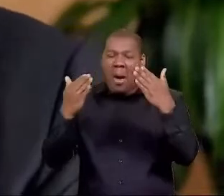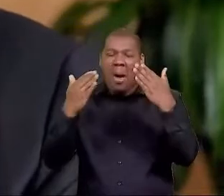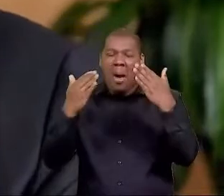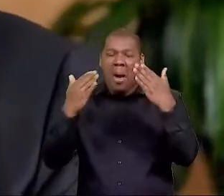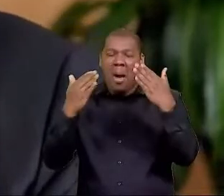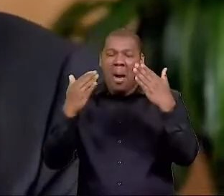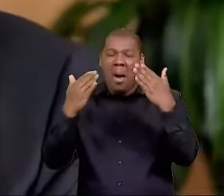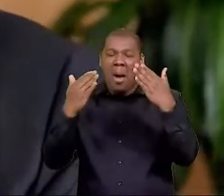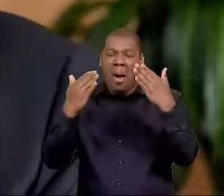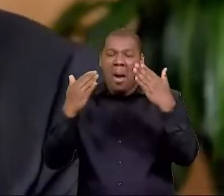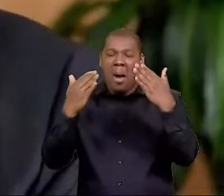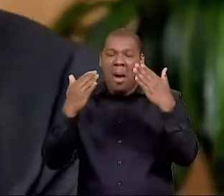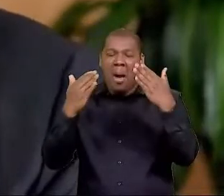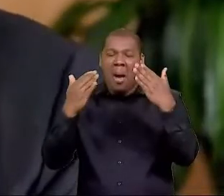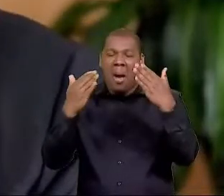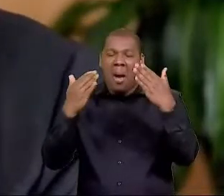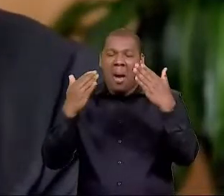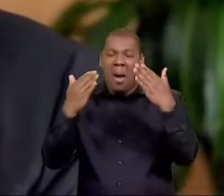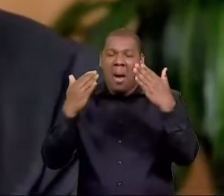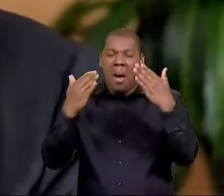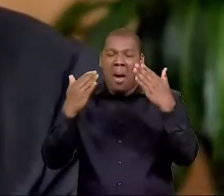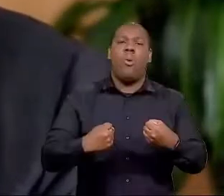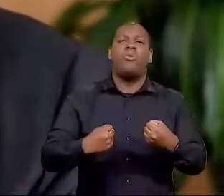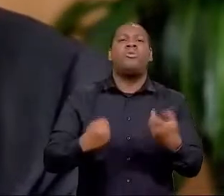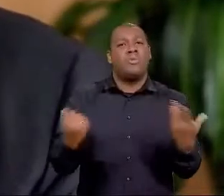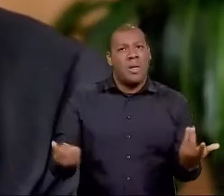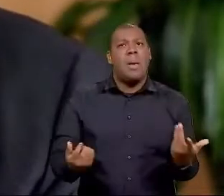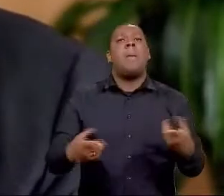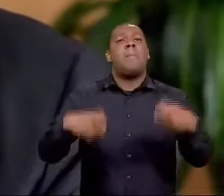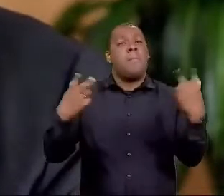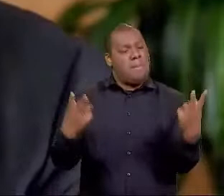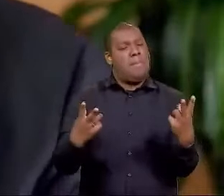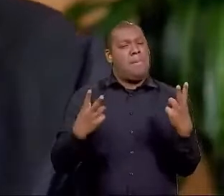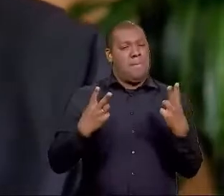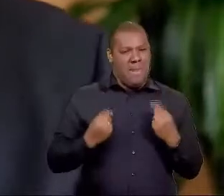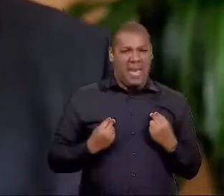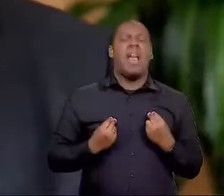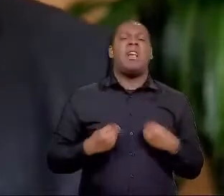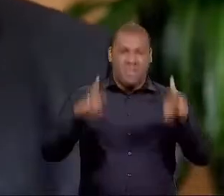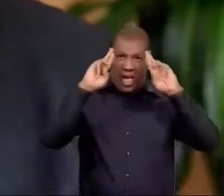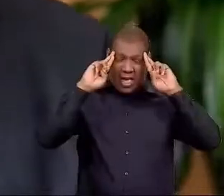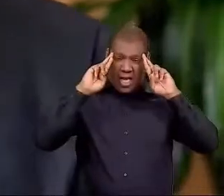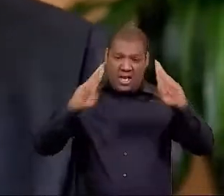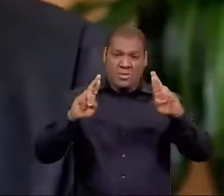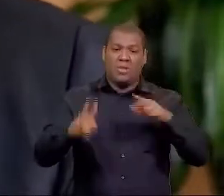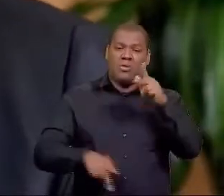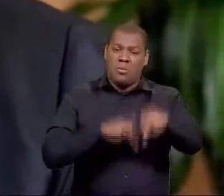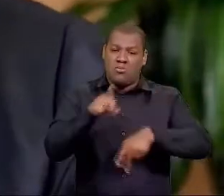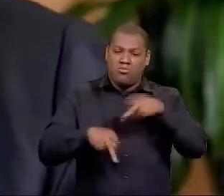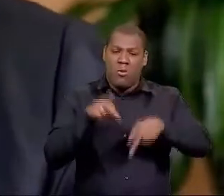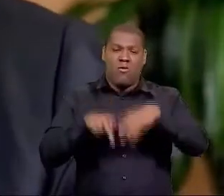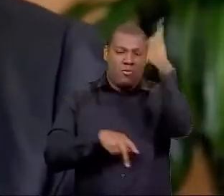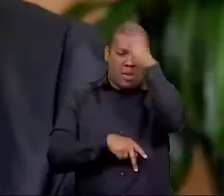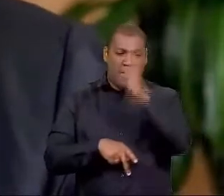fazem, merece ser motivo de respeito do povo brasileiro. Portanto, viva a